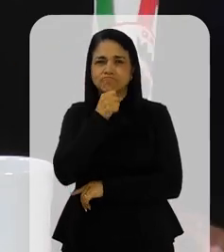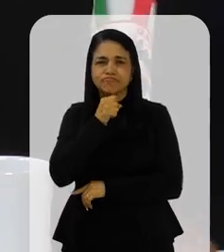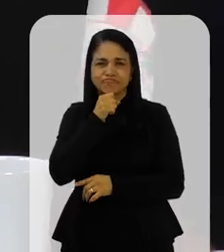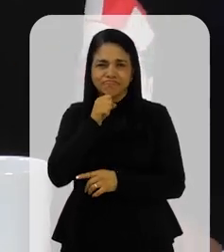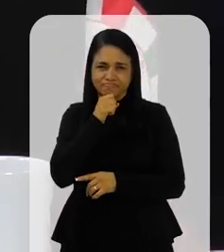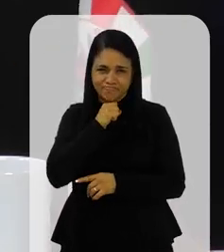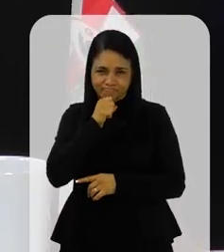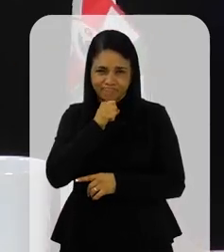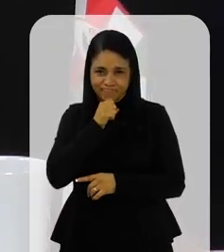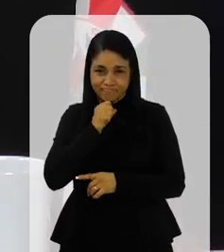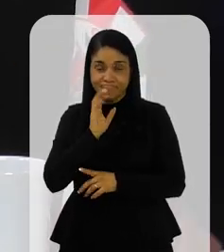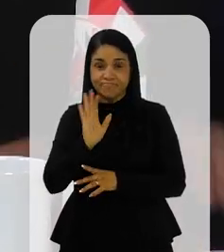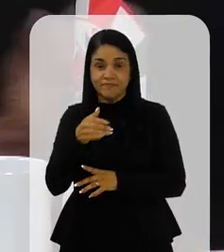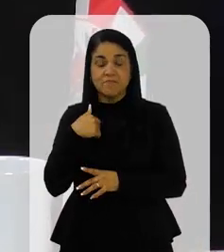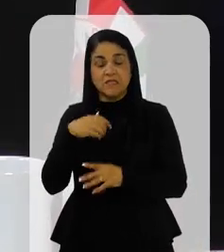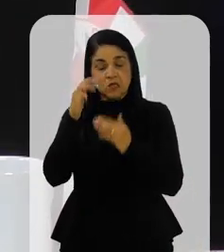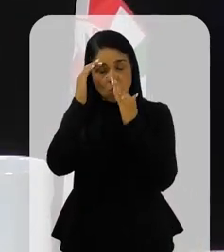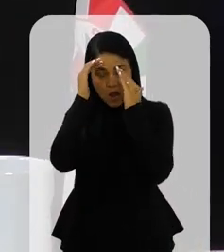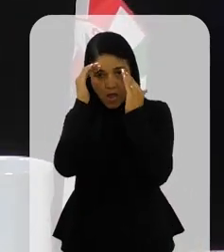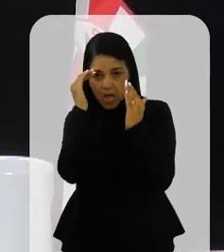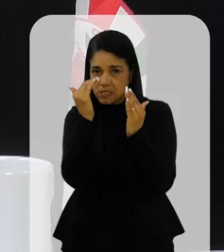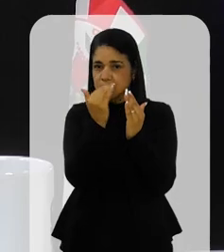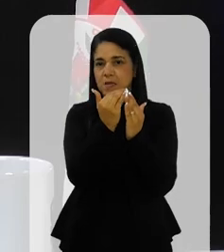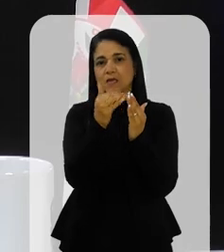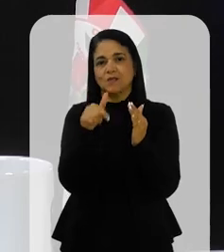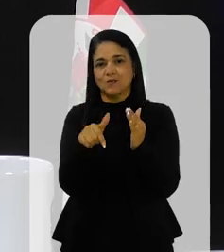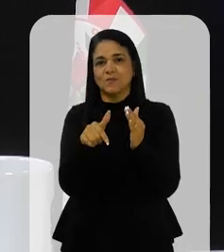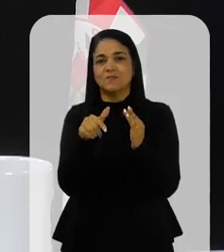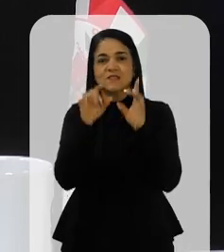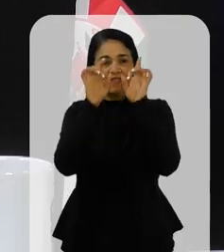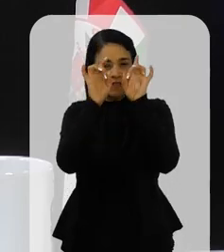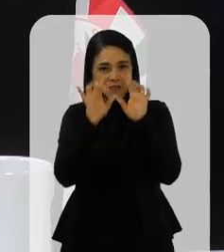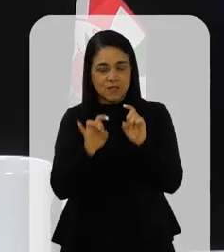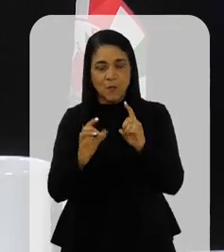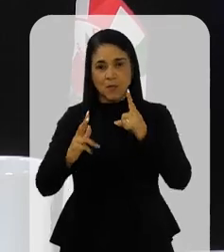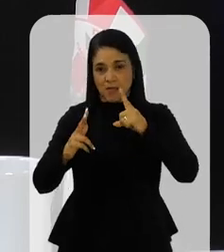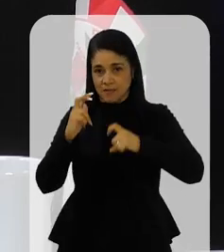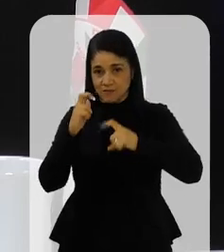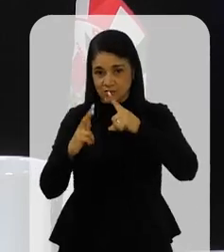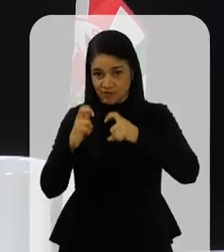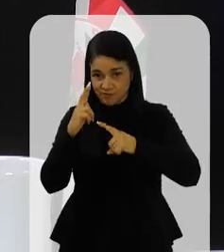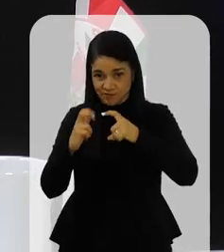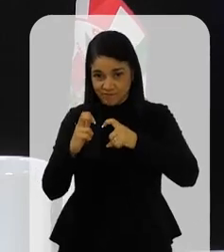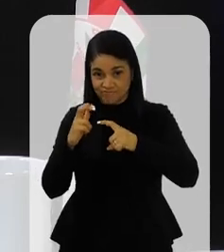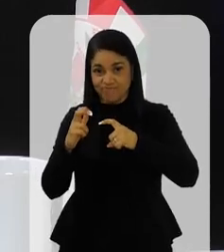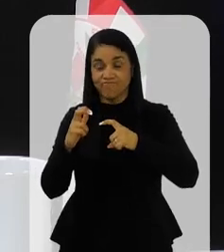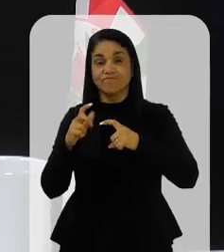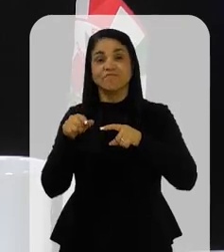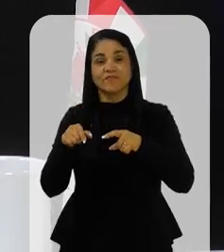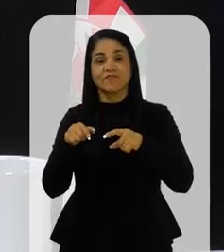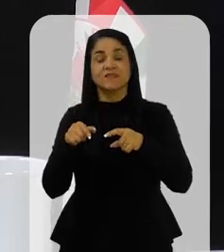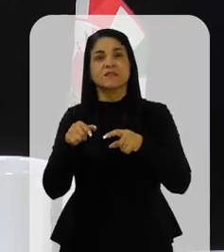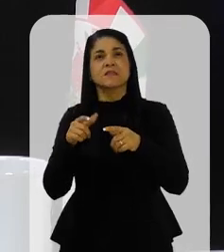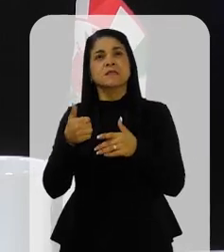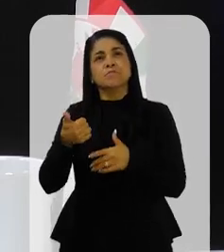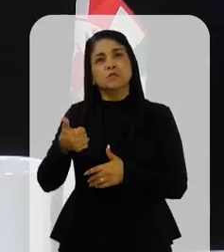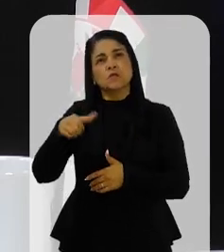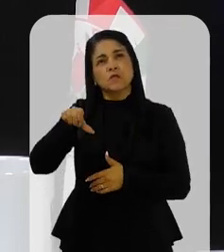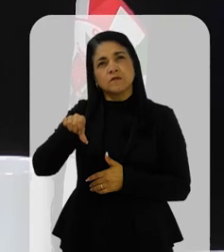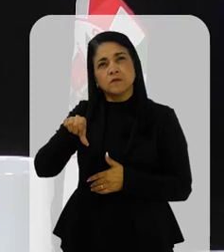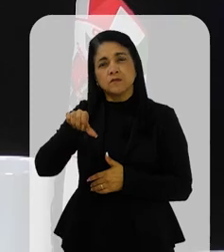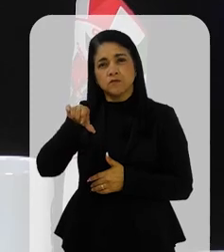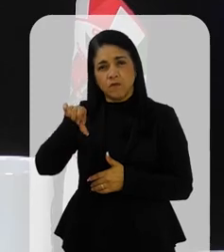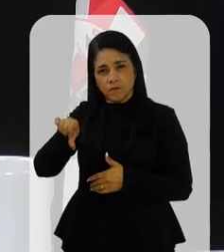mas eu tenho uma consideração, um respeito muito e um carinho especial pela Grande Rio, porque esse momento todo, que quem me levou para a Grande